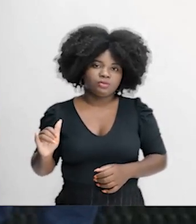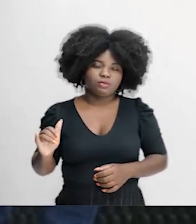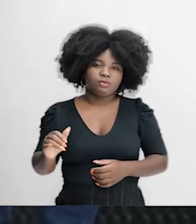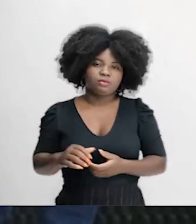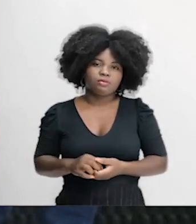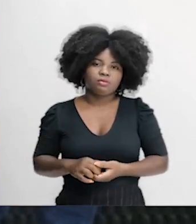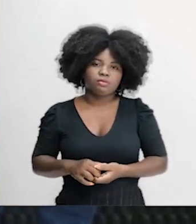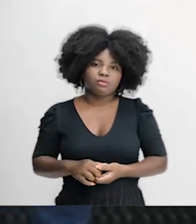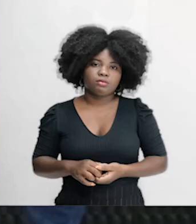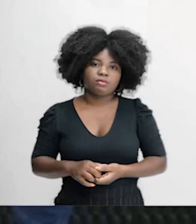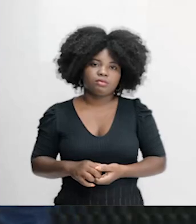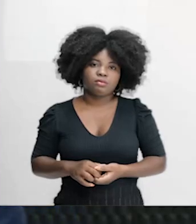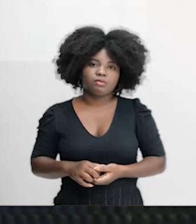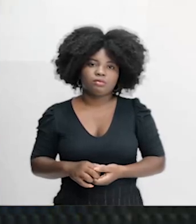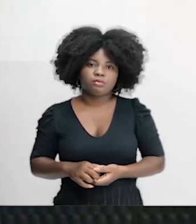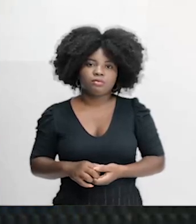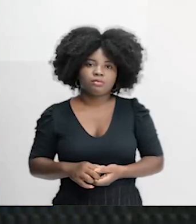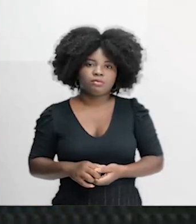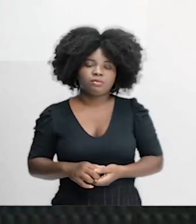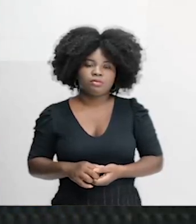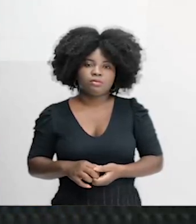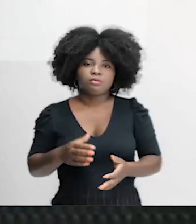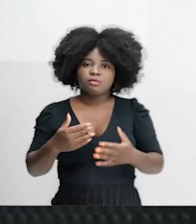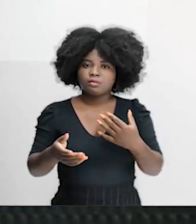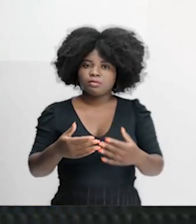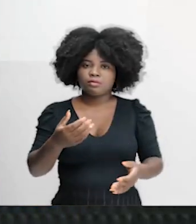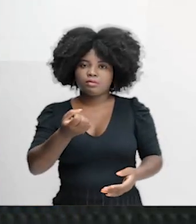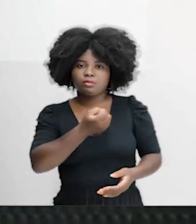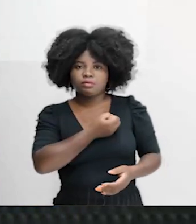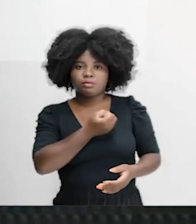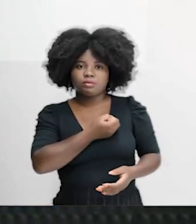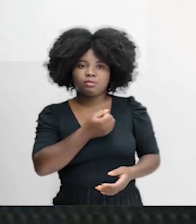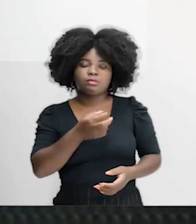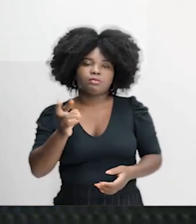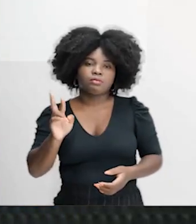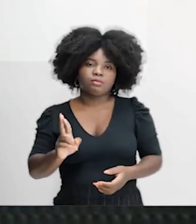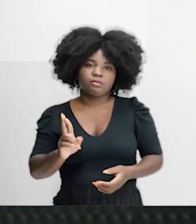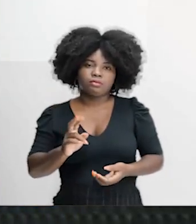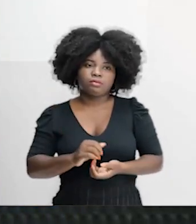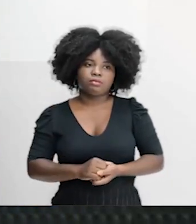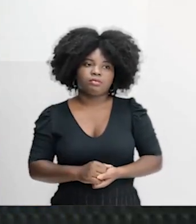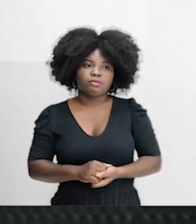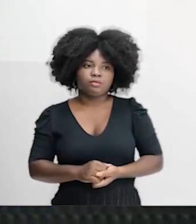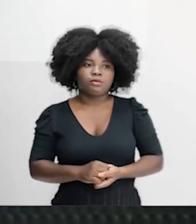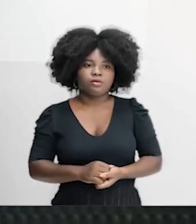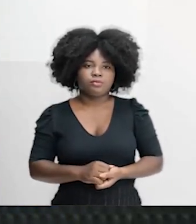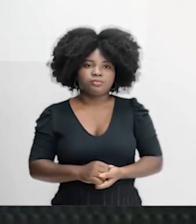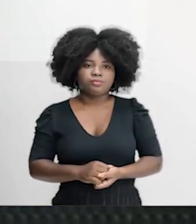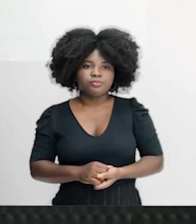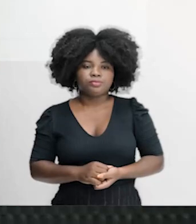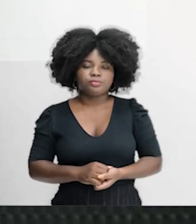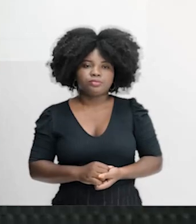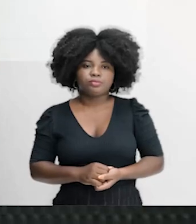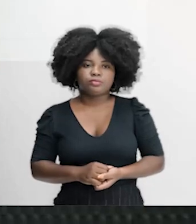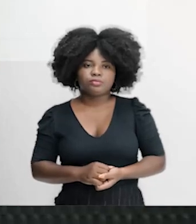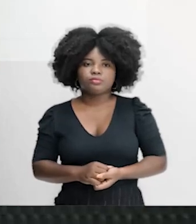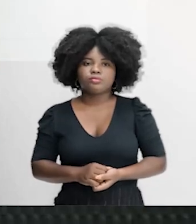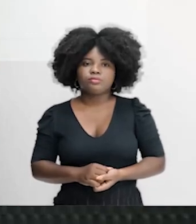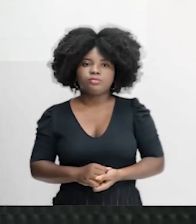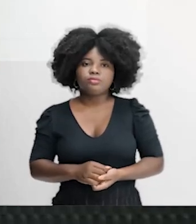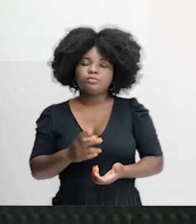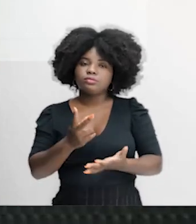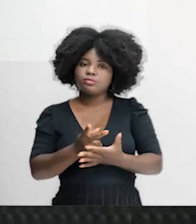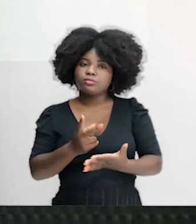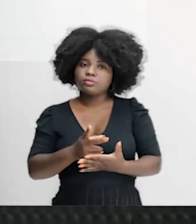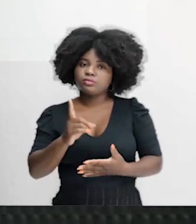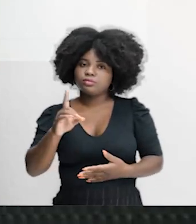pertencente aos reais. Pronto. Pode ser qualquer valor real. Tá? Nesse caso. Sempre que a